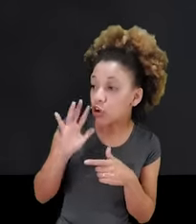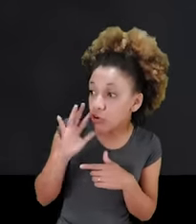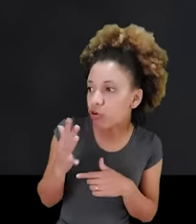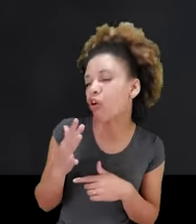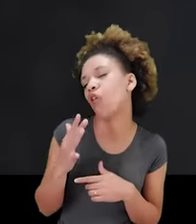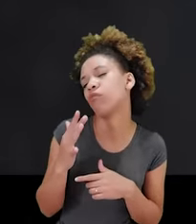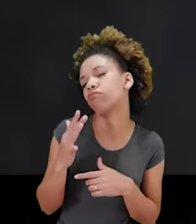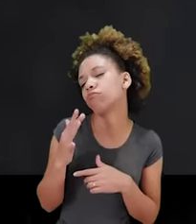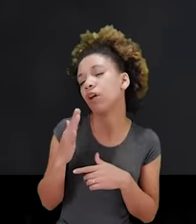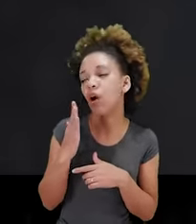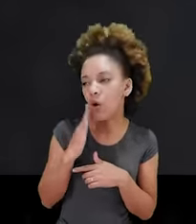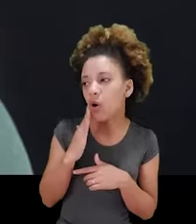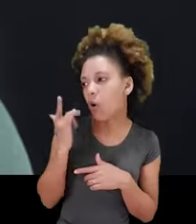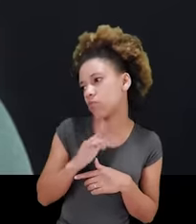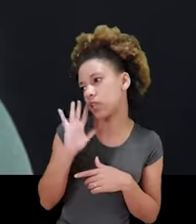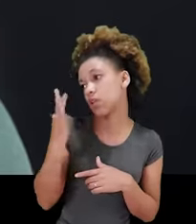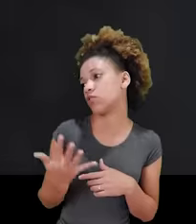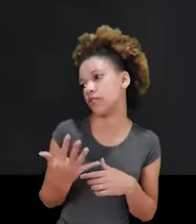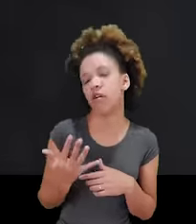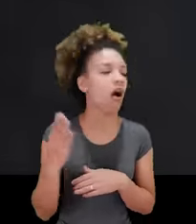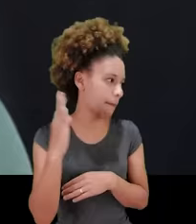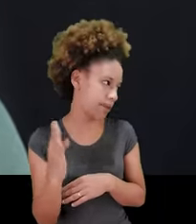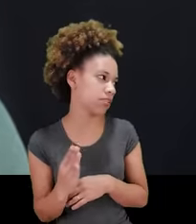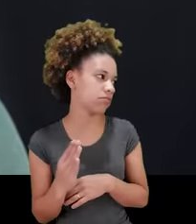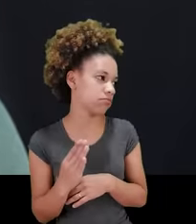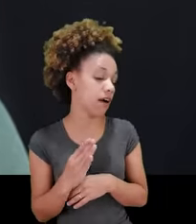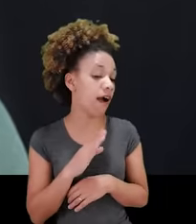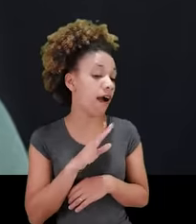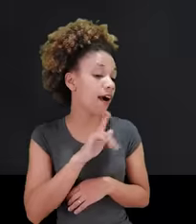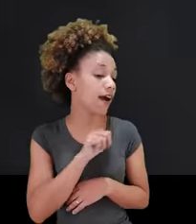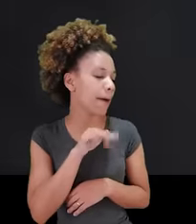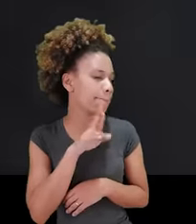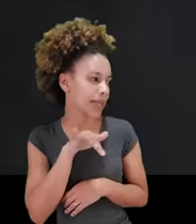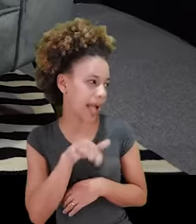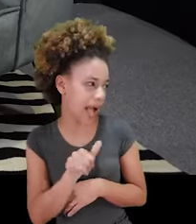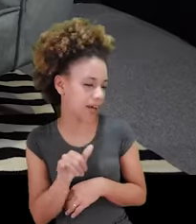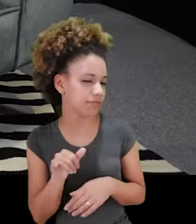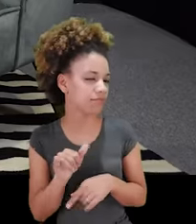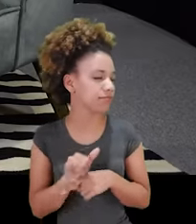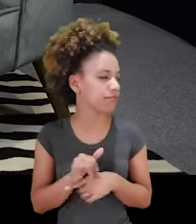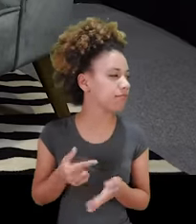seja, temos a capacidade de improviso. Isso é o Brasil. Entendes? A gente chama de gambiarra. Pronto. Imagina,